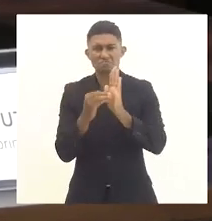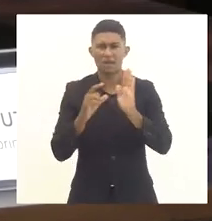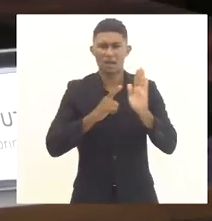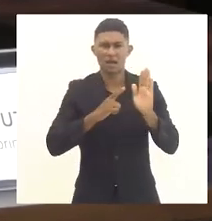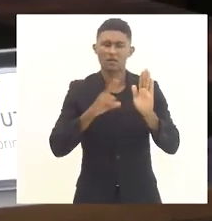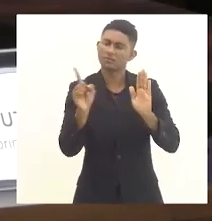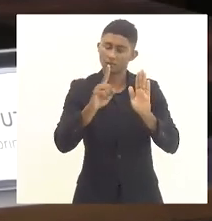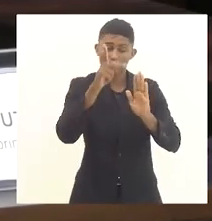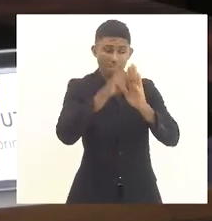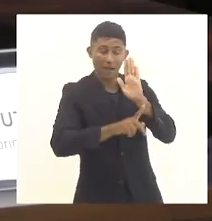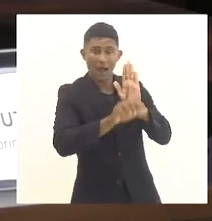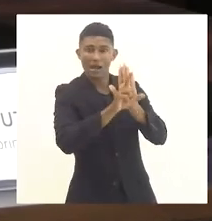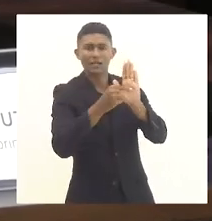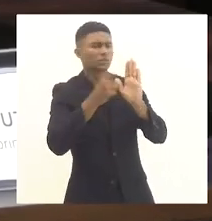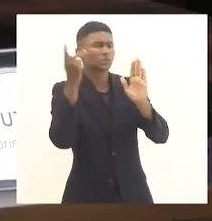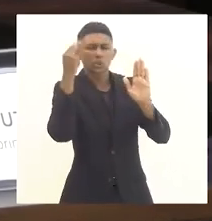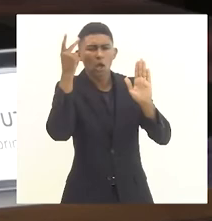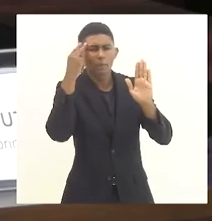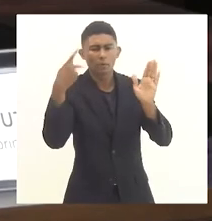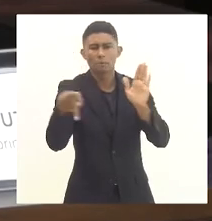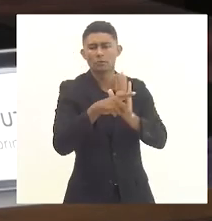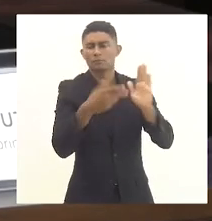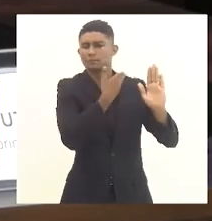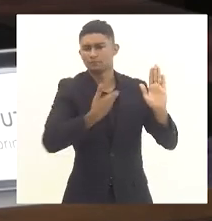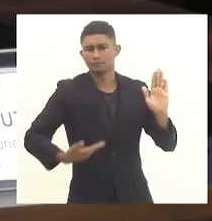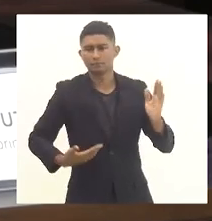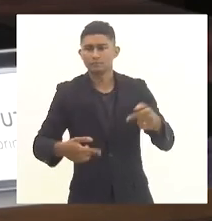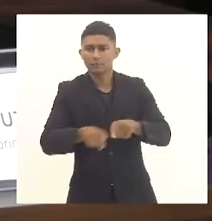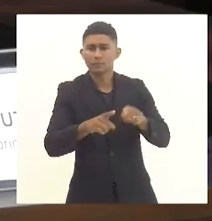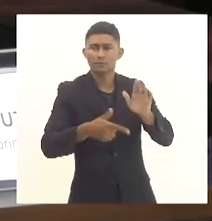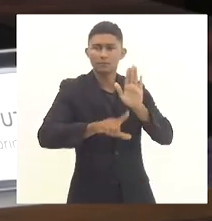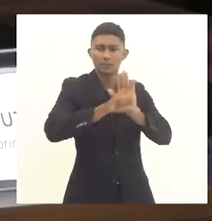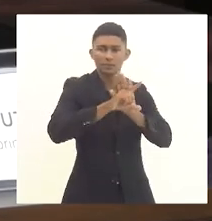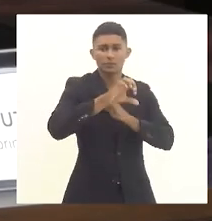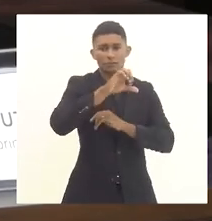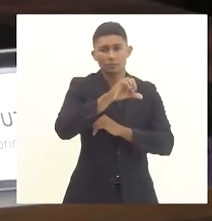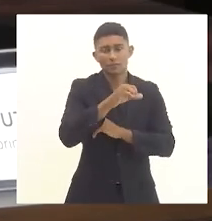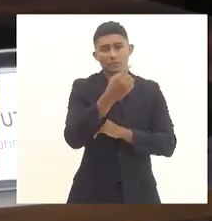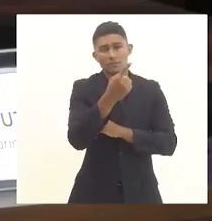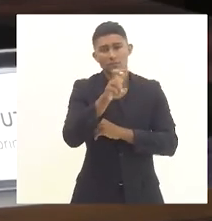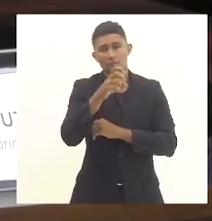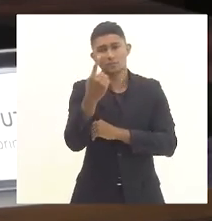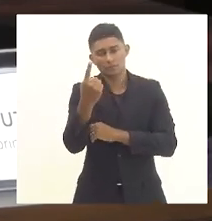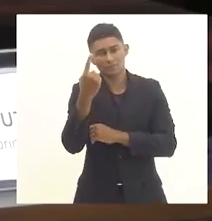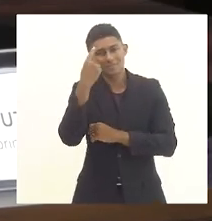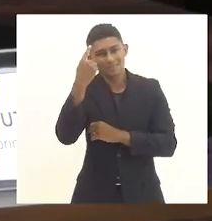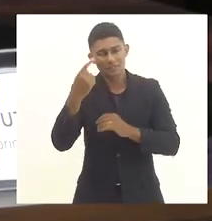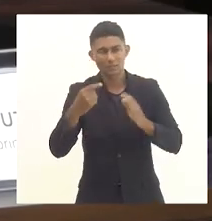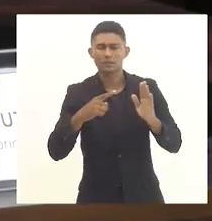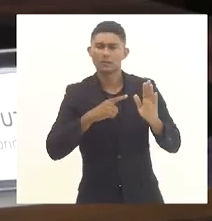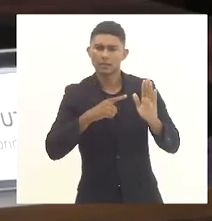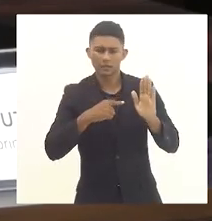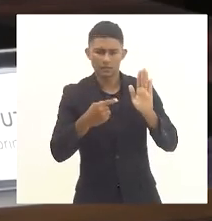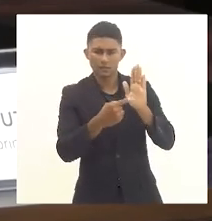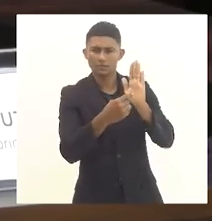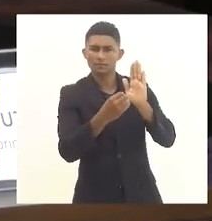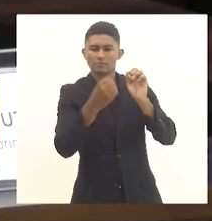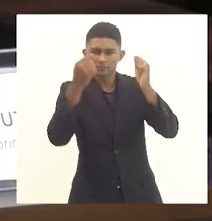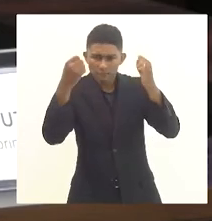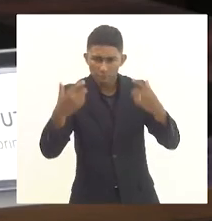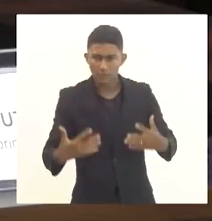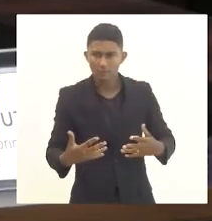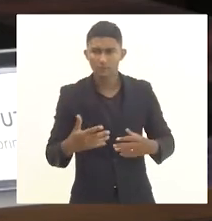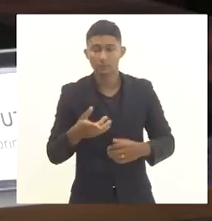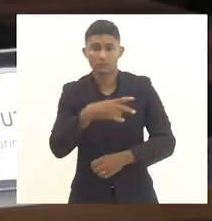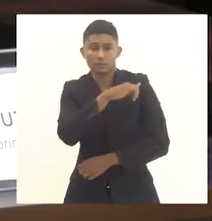lei padrão, endossado também pela Lei Estadual 9.151, que, se a gente ler lá no segundo bullet, Rio de Janeiro, São Paulo e Mato Grosso,